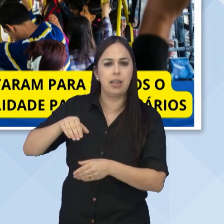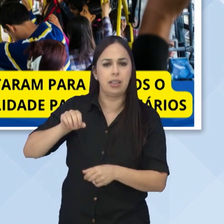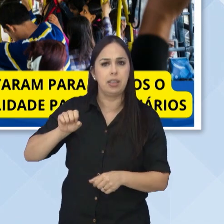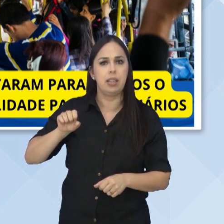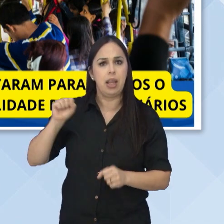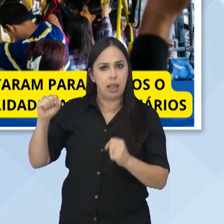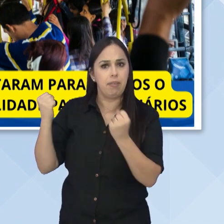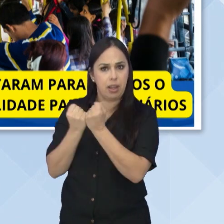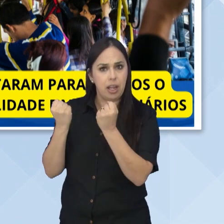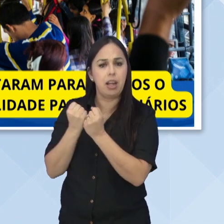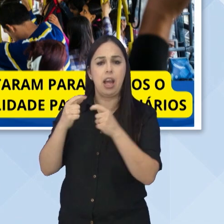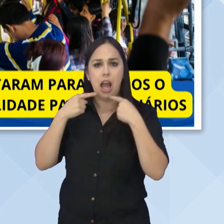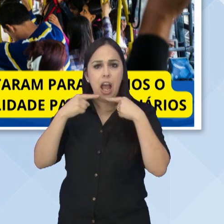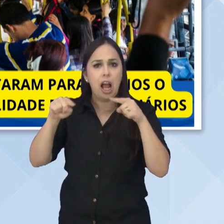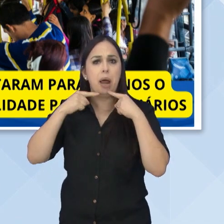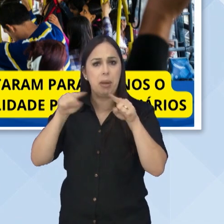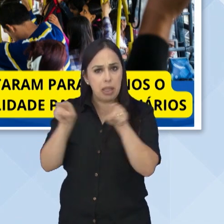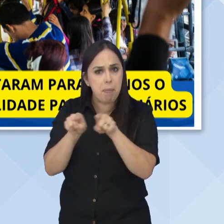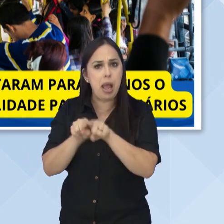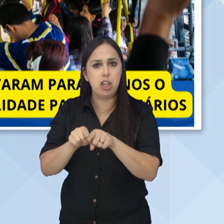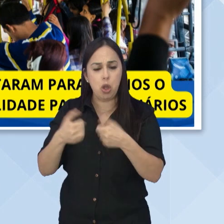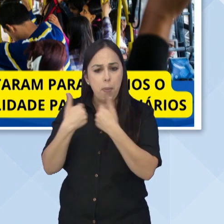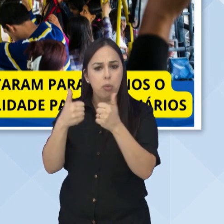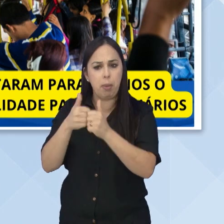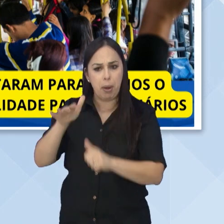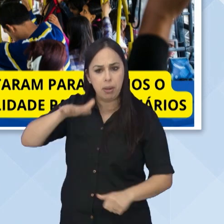defendendo e estava criticando o transporte lá da região.